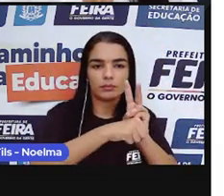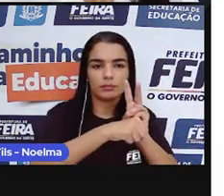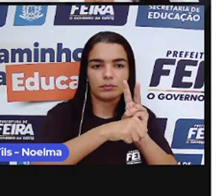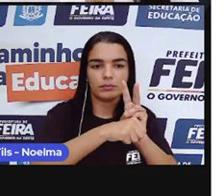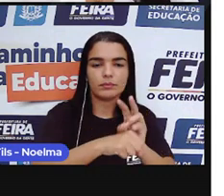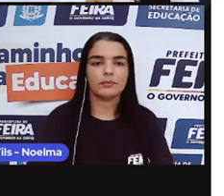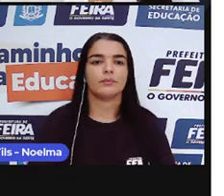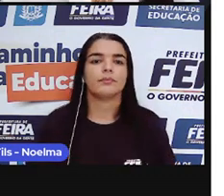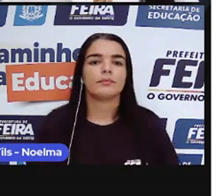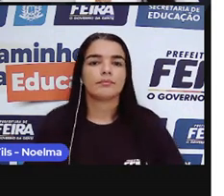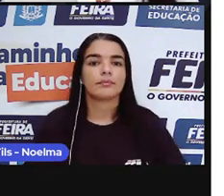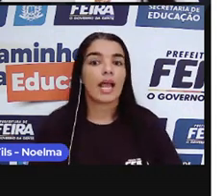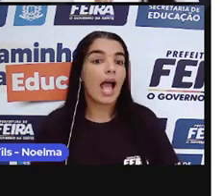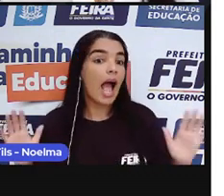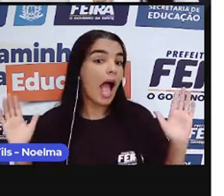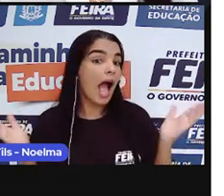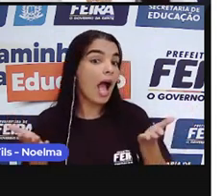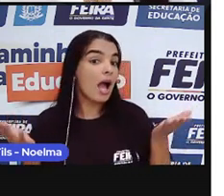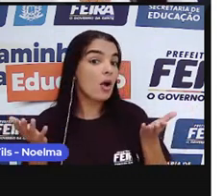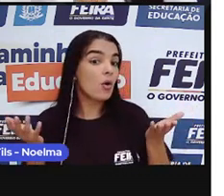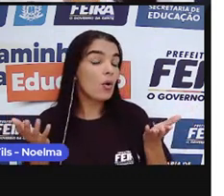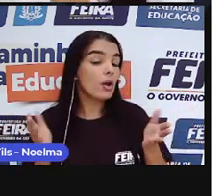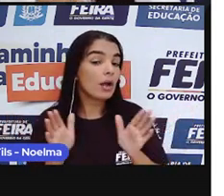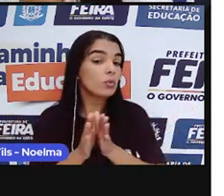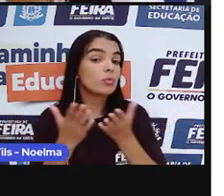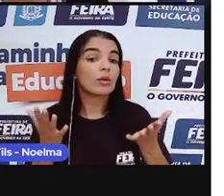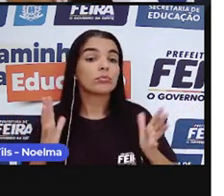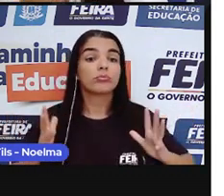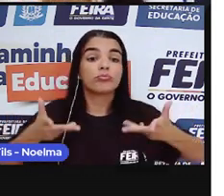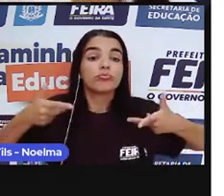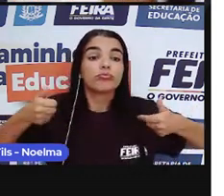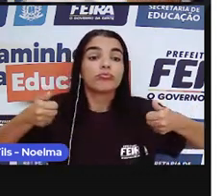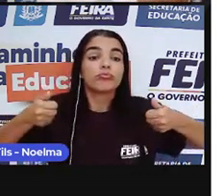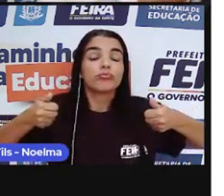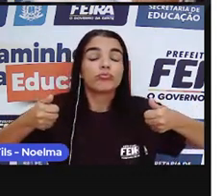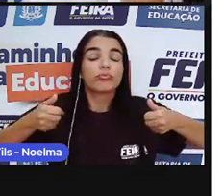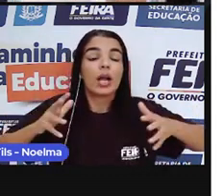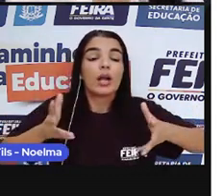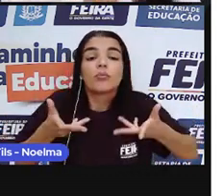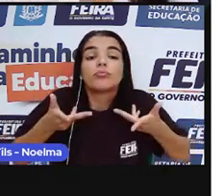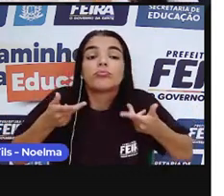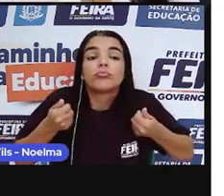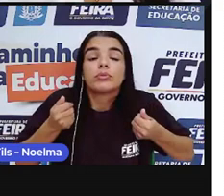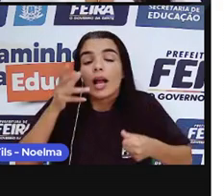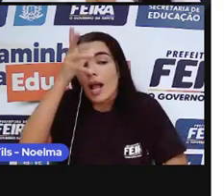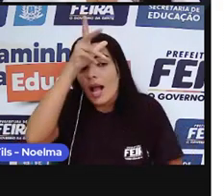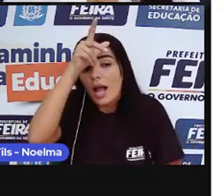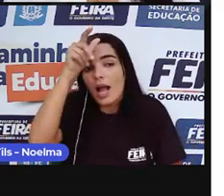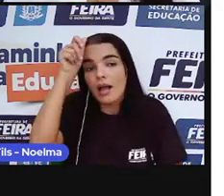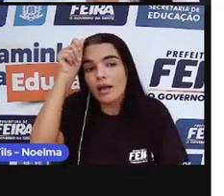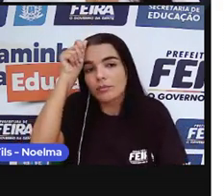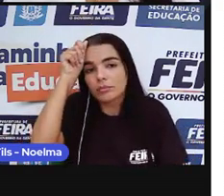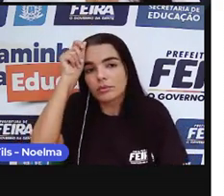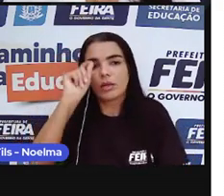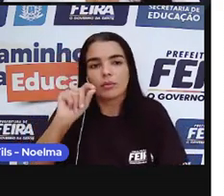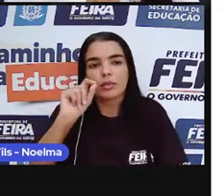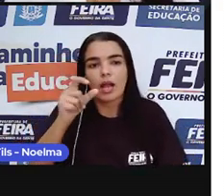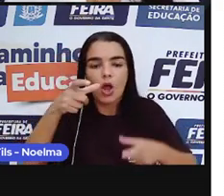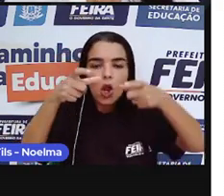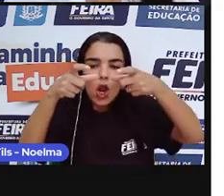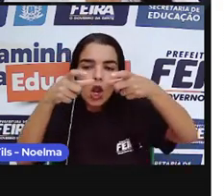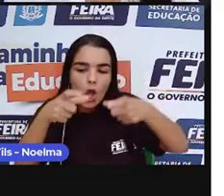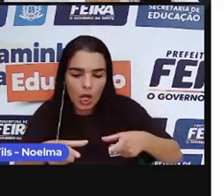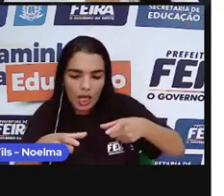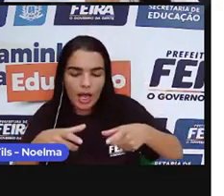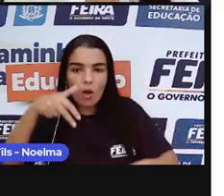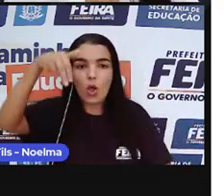Quais as características da Amazônia? Ela está localizada na região